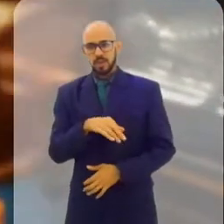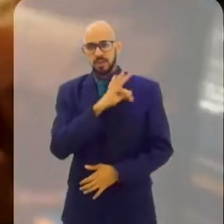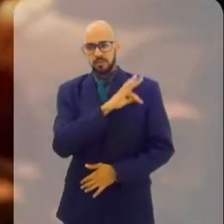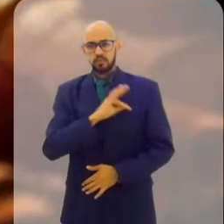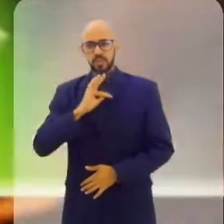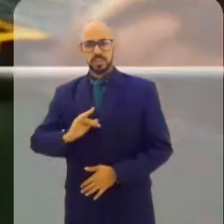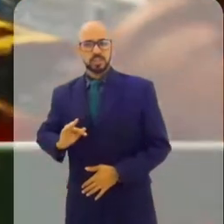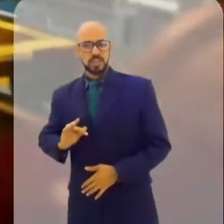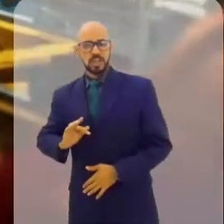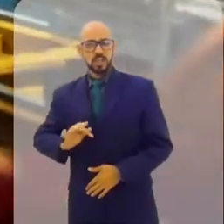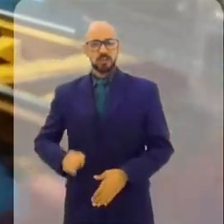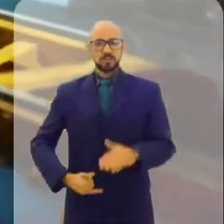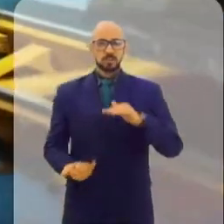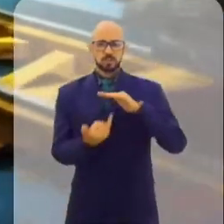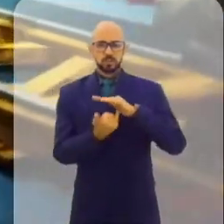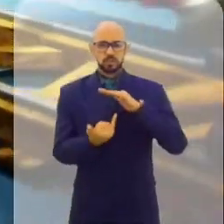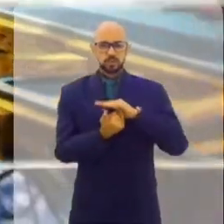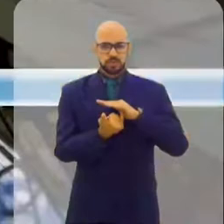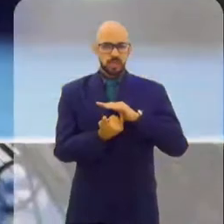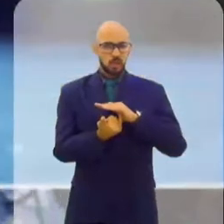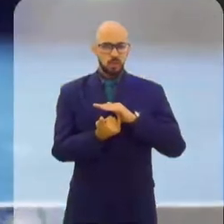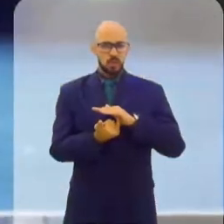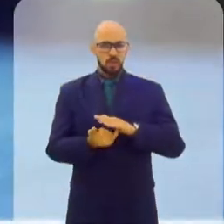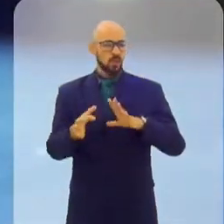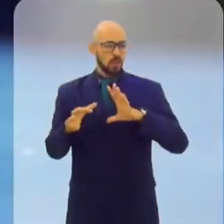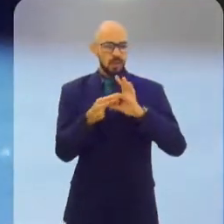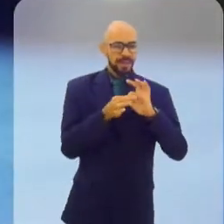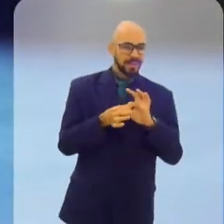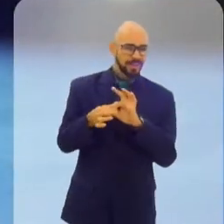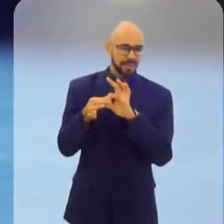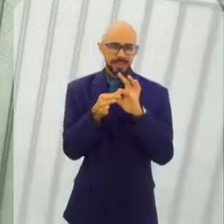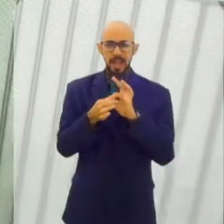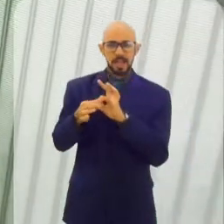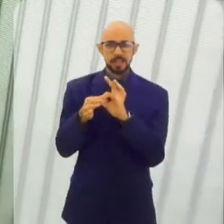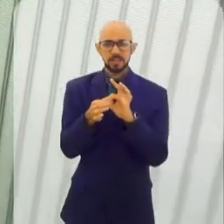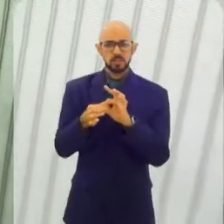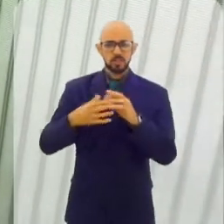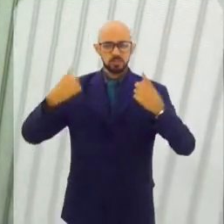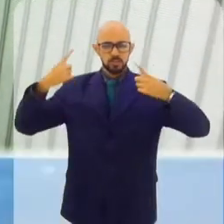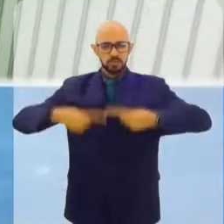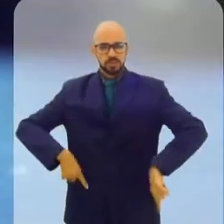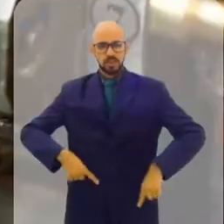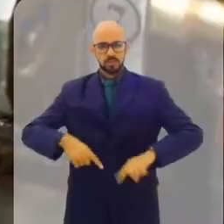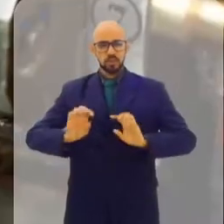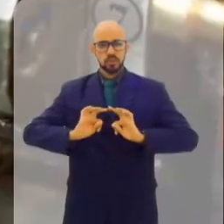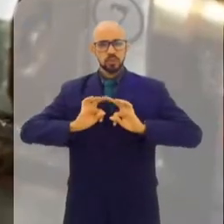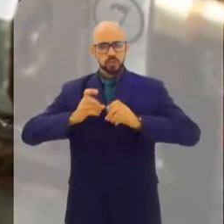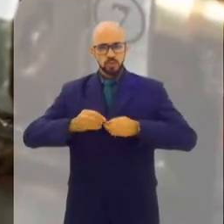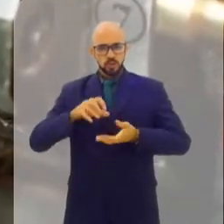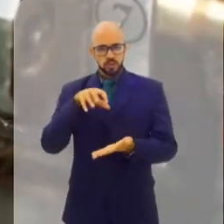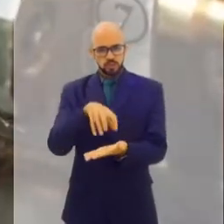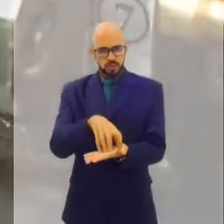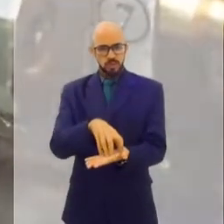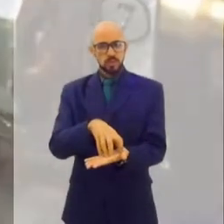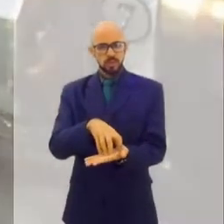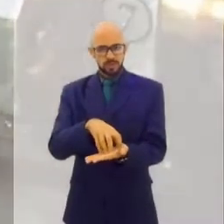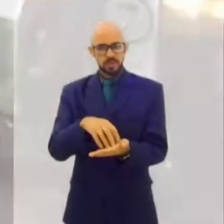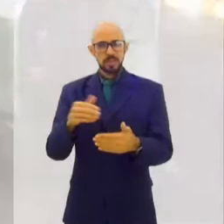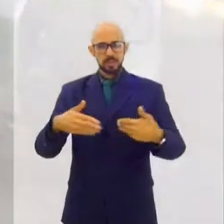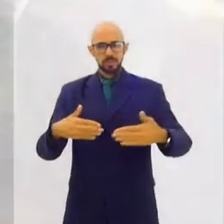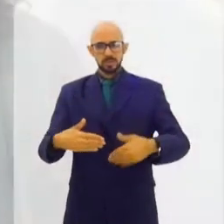Somos a Firjan, uma instituição cada vez mais conectada com os desafios de todos os setores da